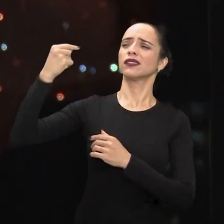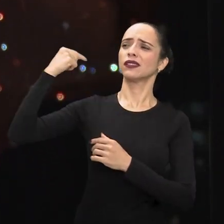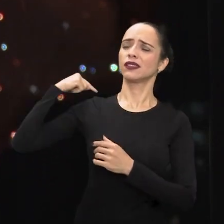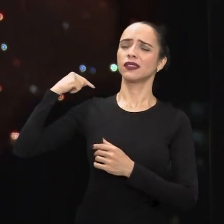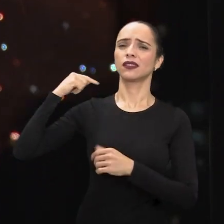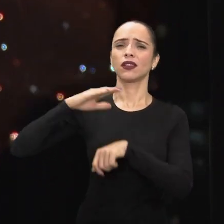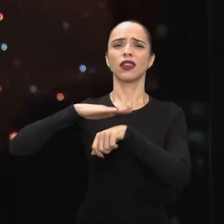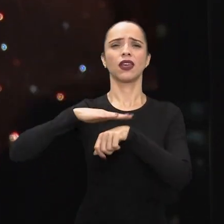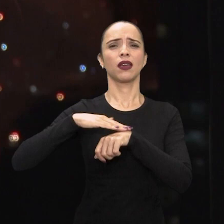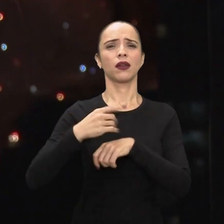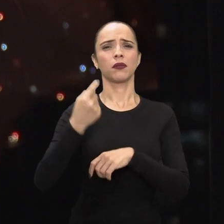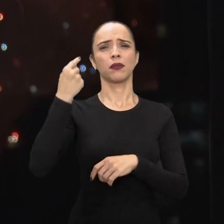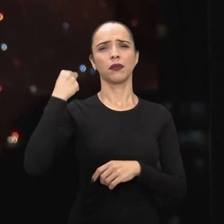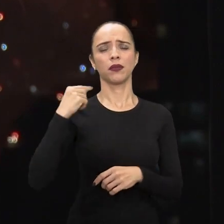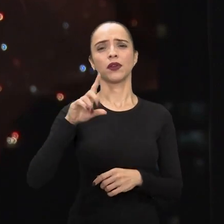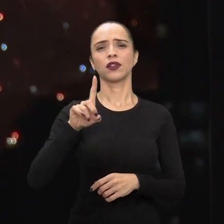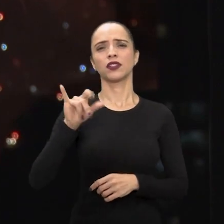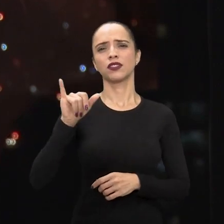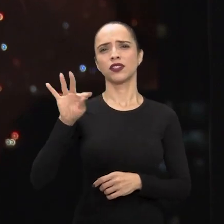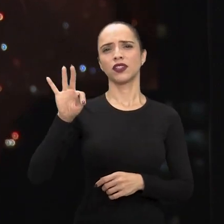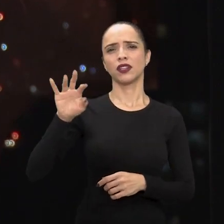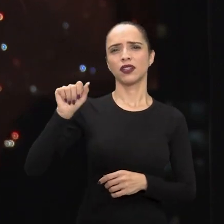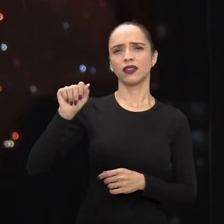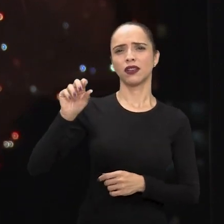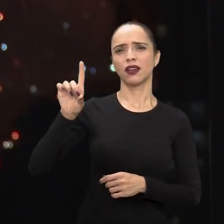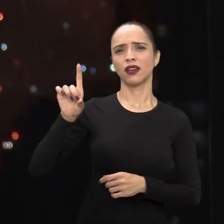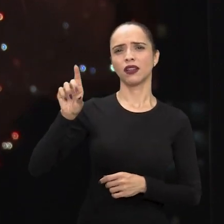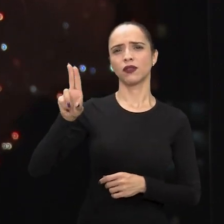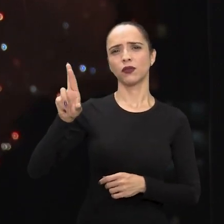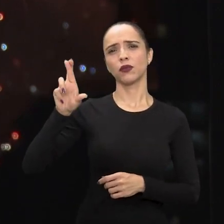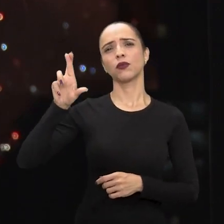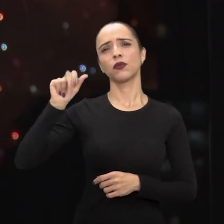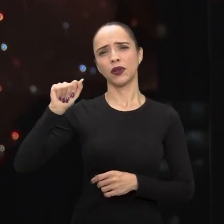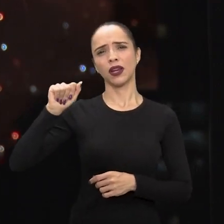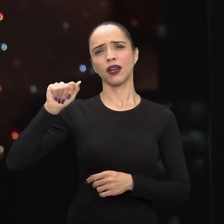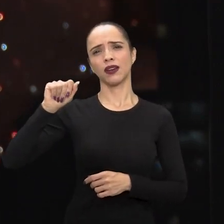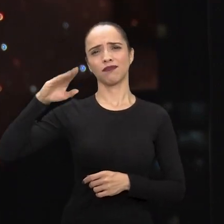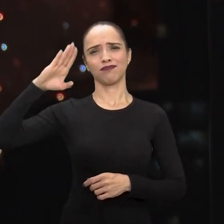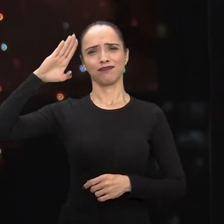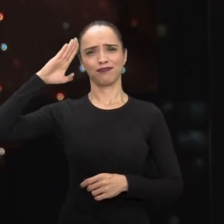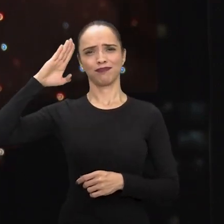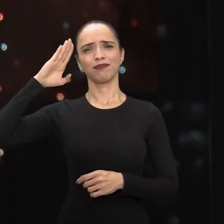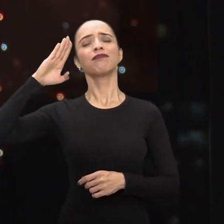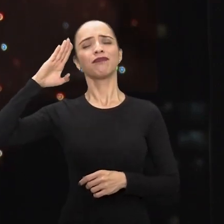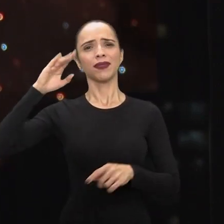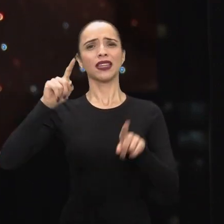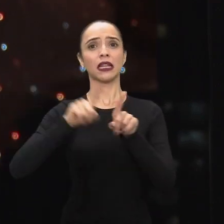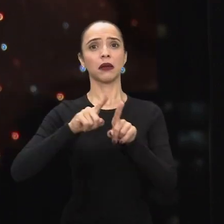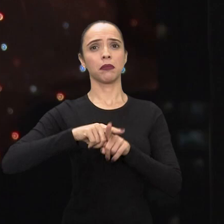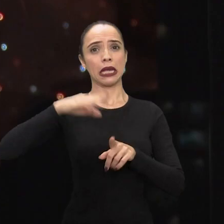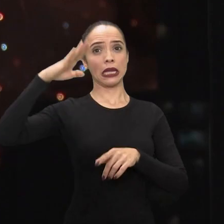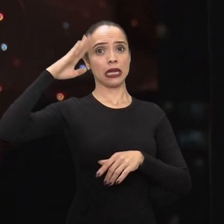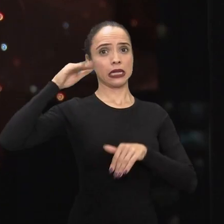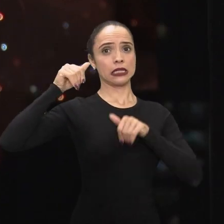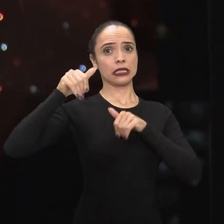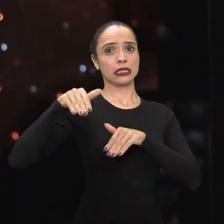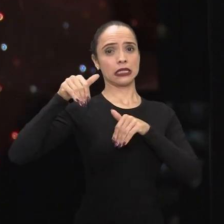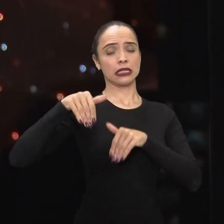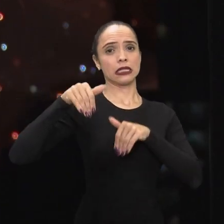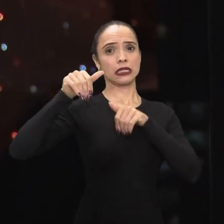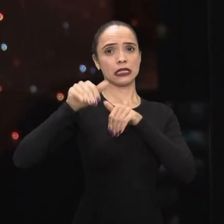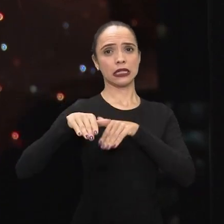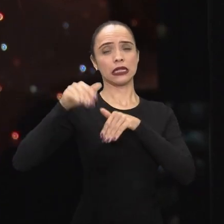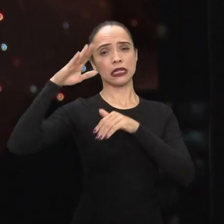essa vinculação da Polícia Militar ao exército né também a construir